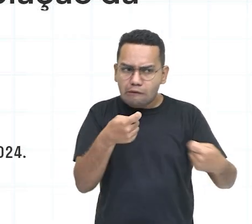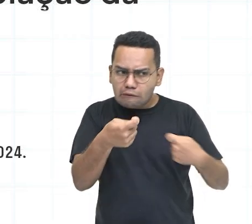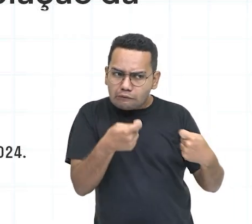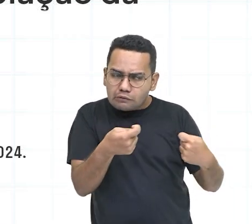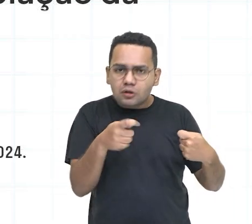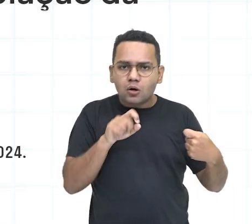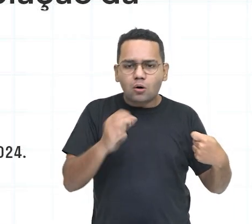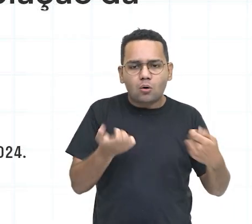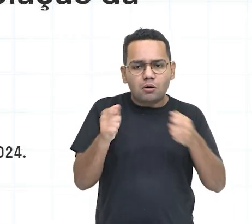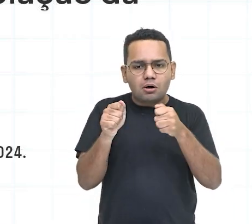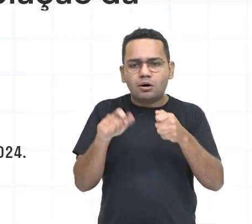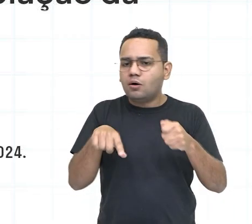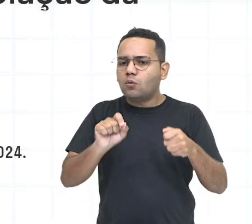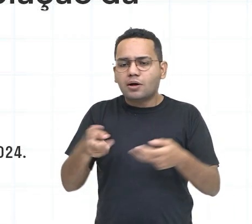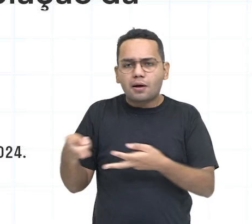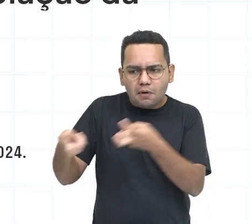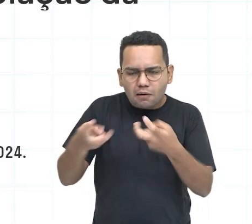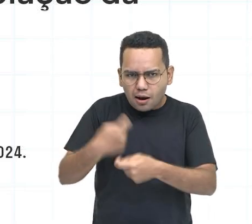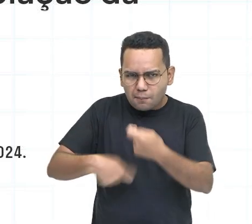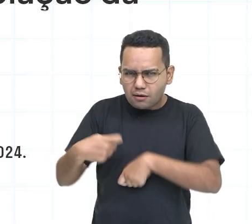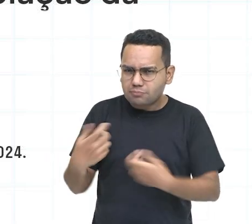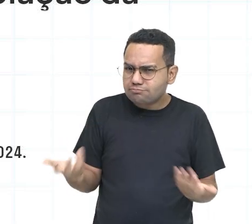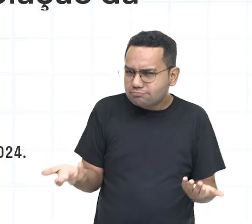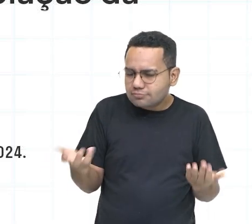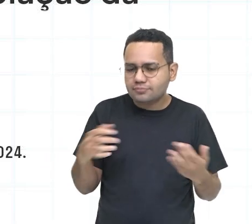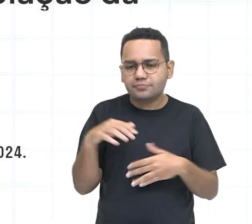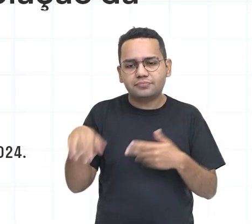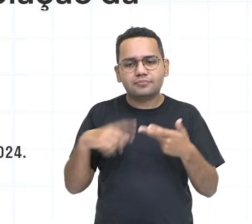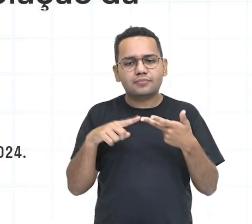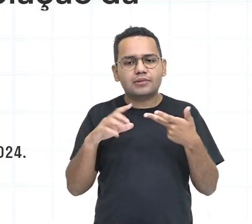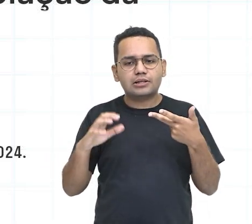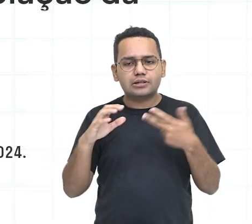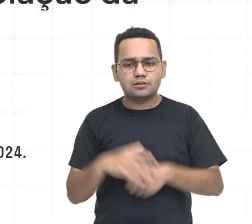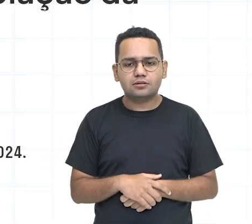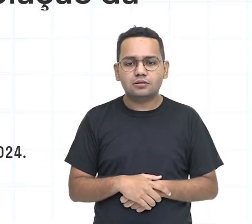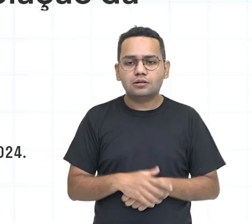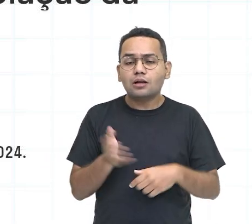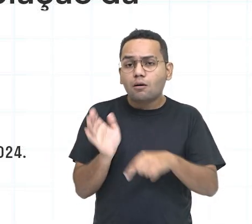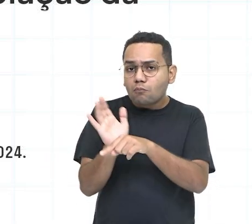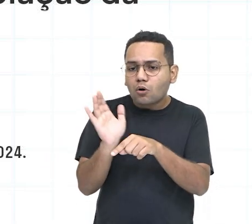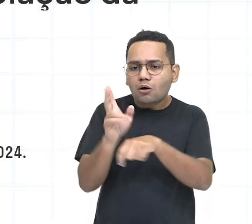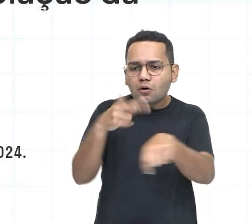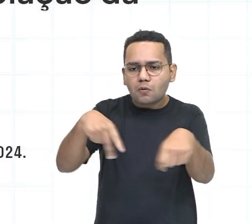Letra C. Para apoiar os países africanos em seus esforços para obter